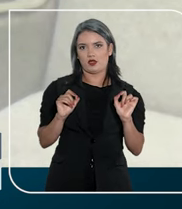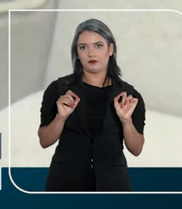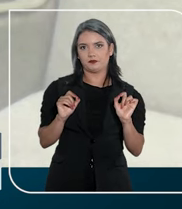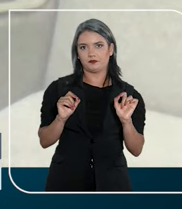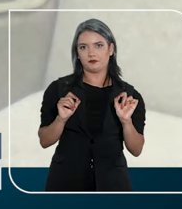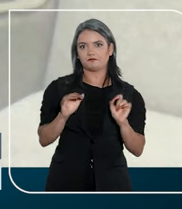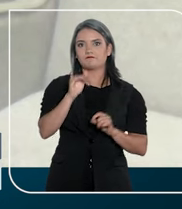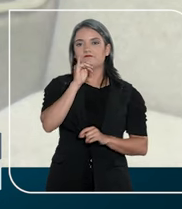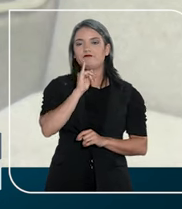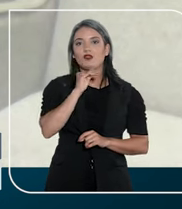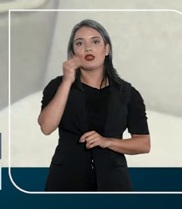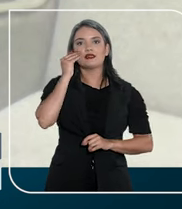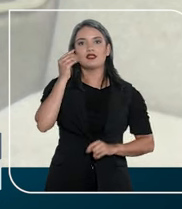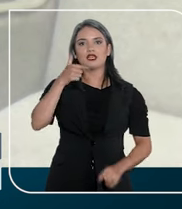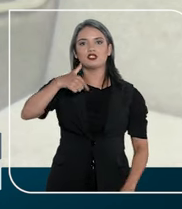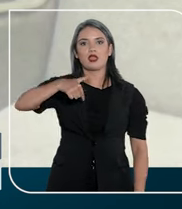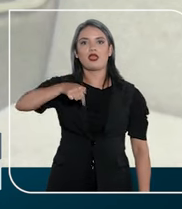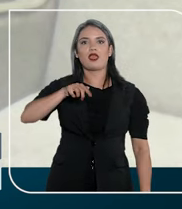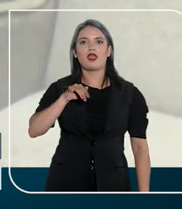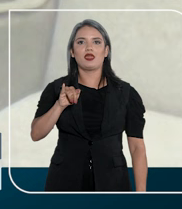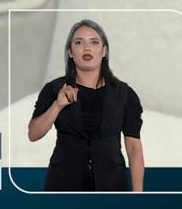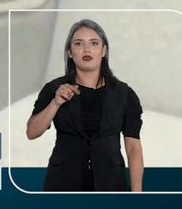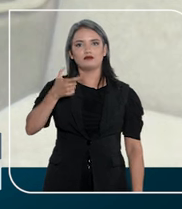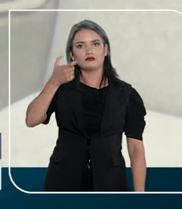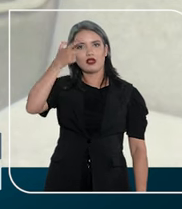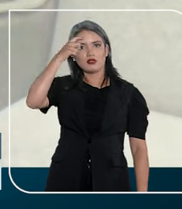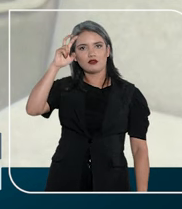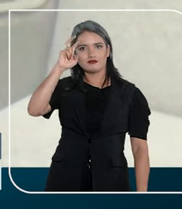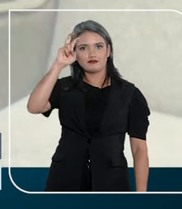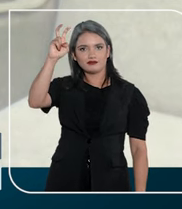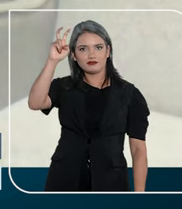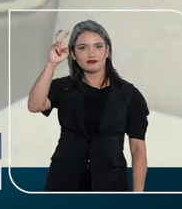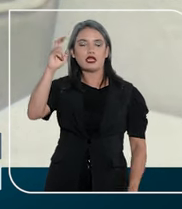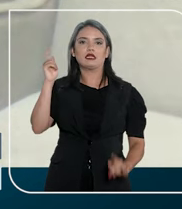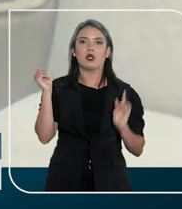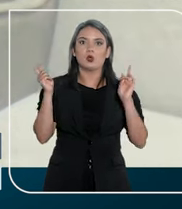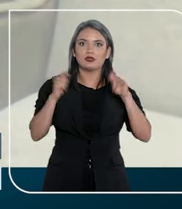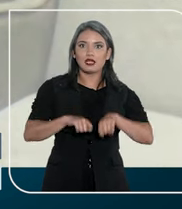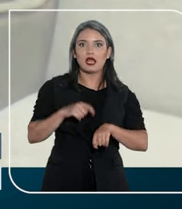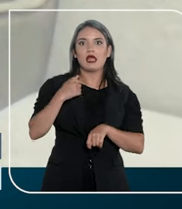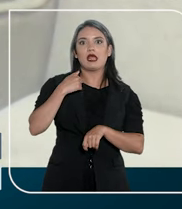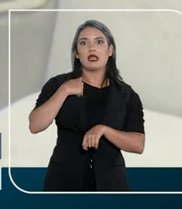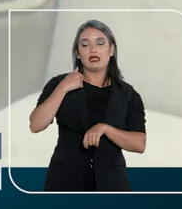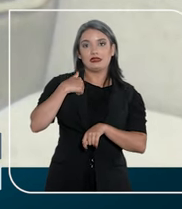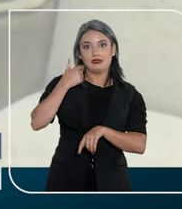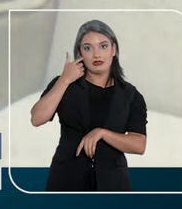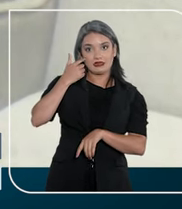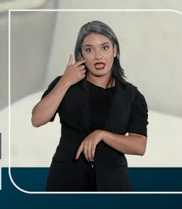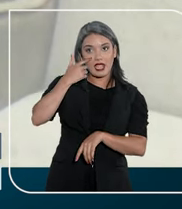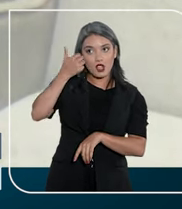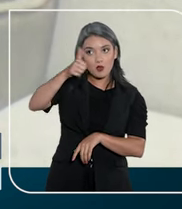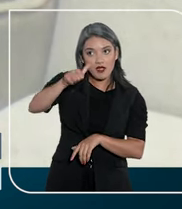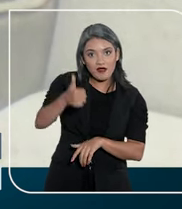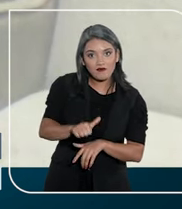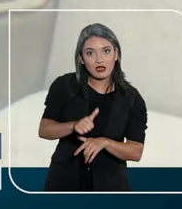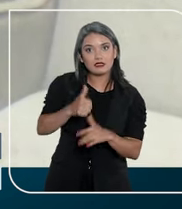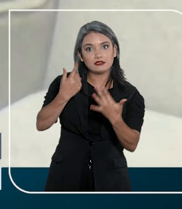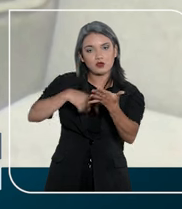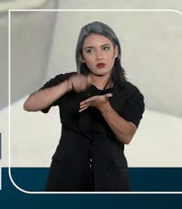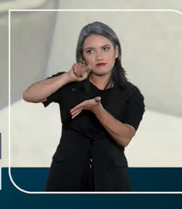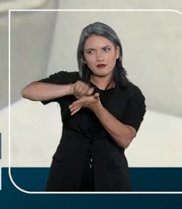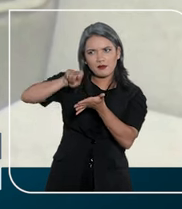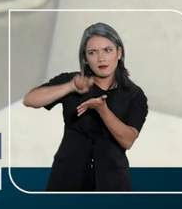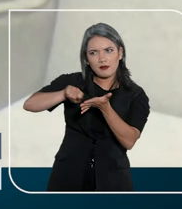que é o teste de QI. A pessoa consegue, submetendo aquele indivíduo a determinados exercícios,